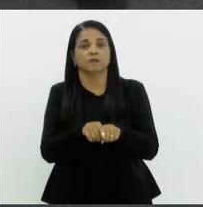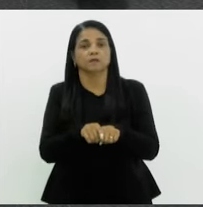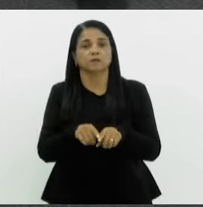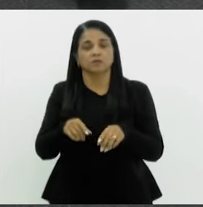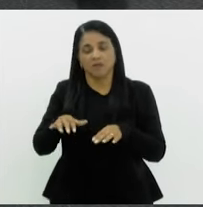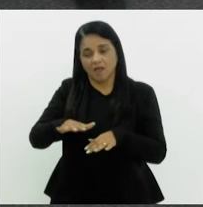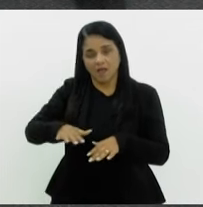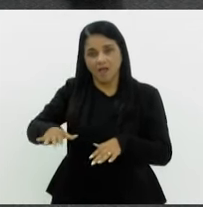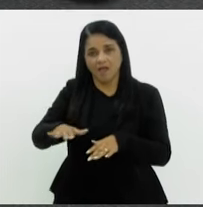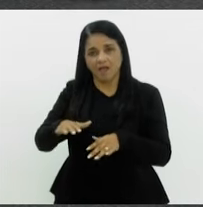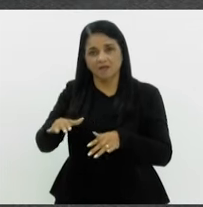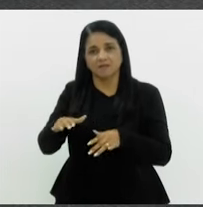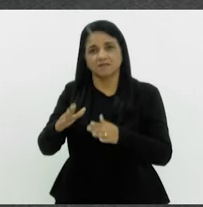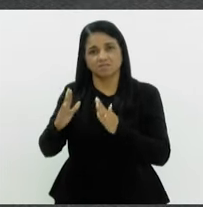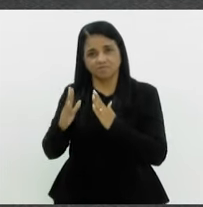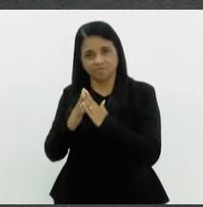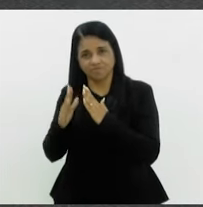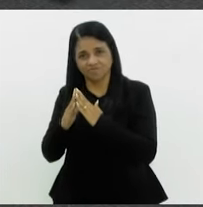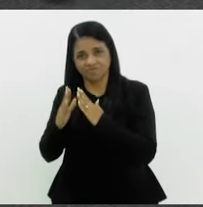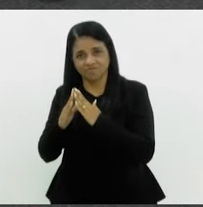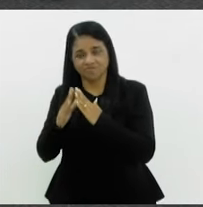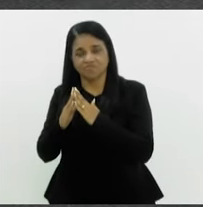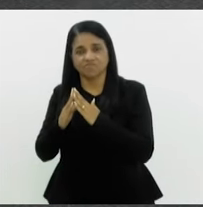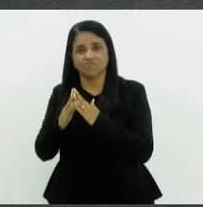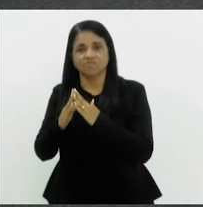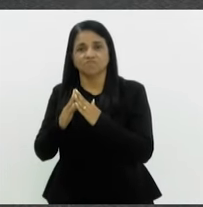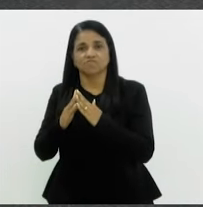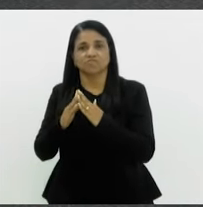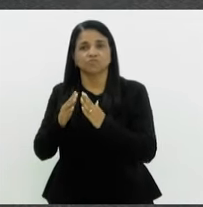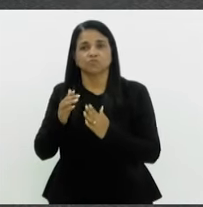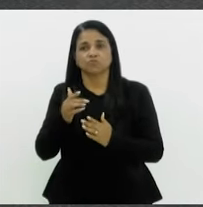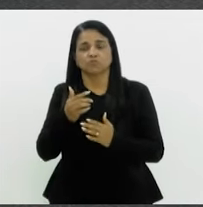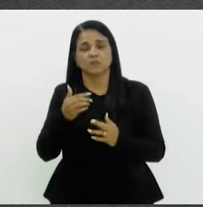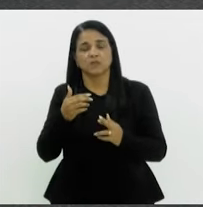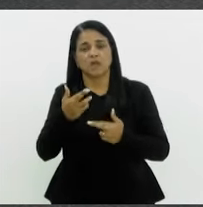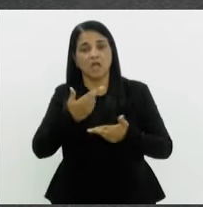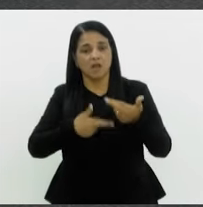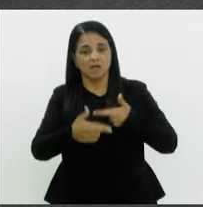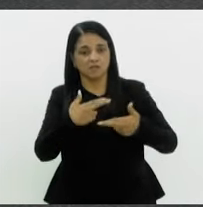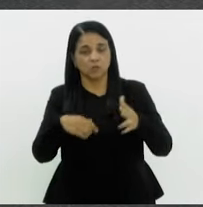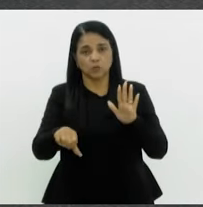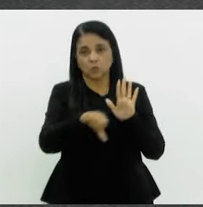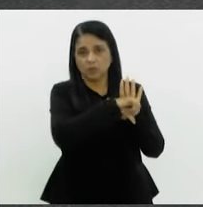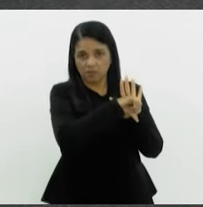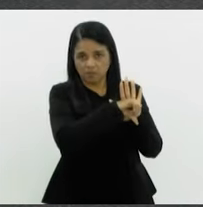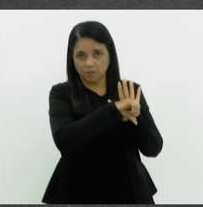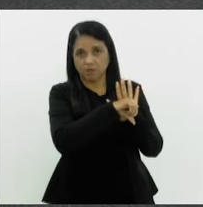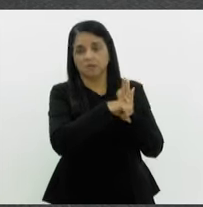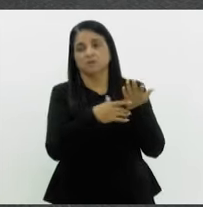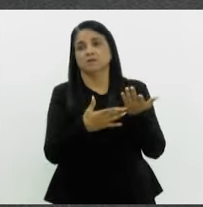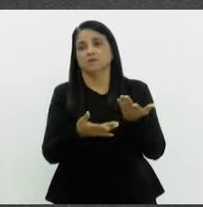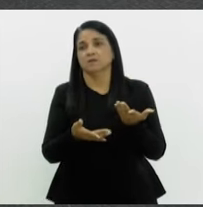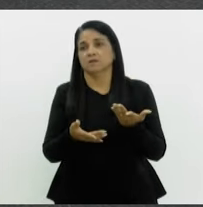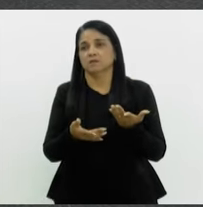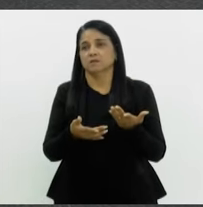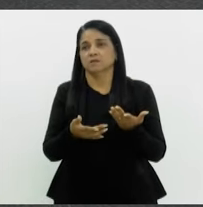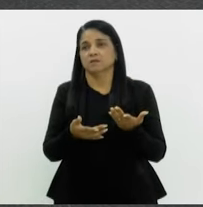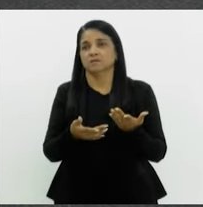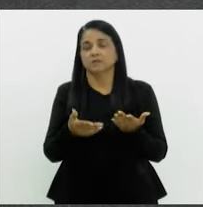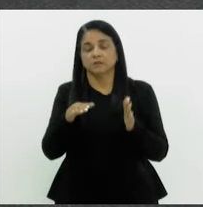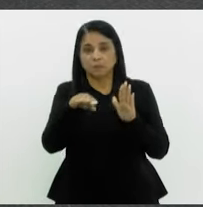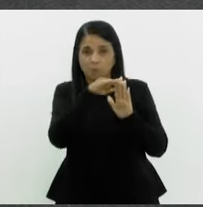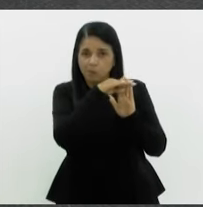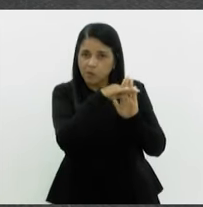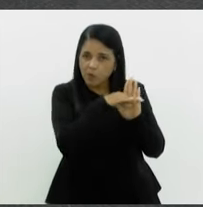ilícitos, imóveis expropriados por terem relação com crime organizado. Então, esse grande